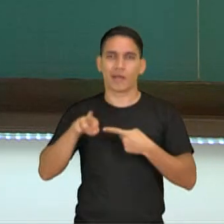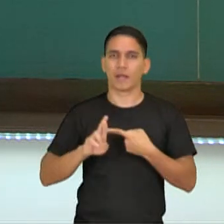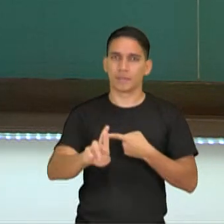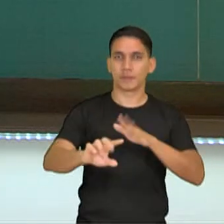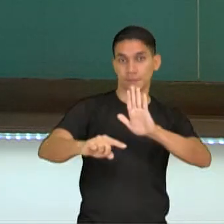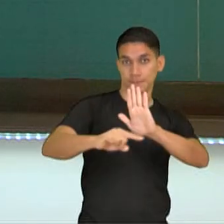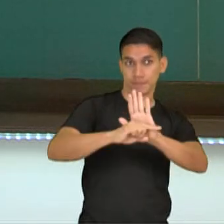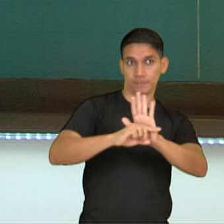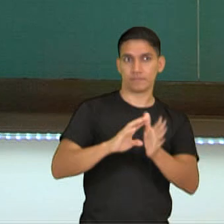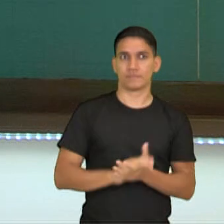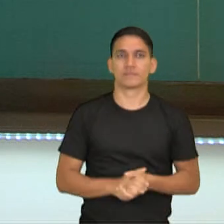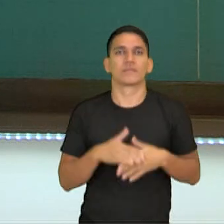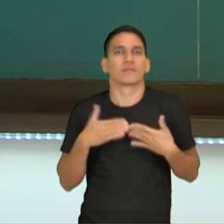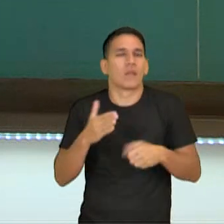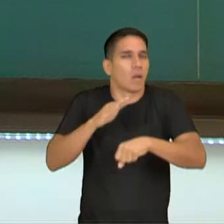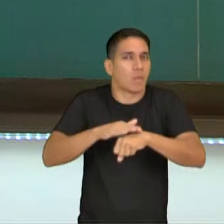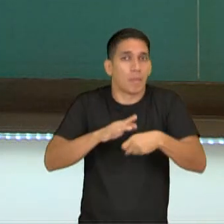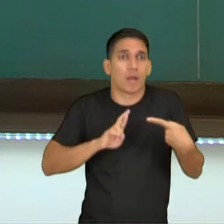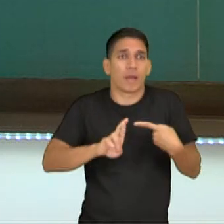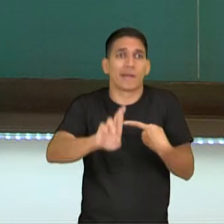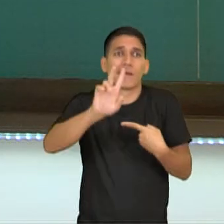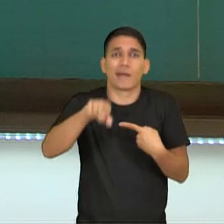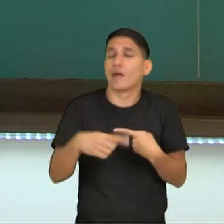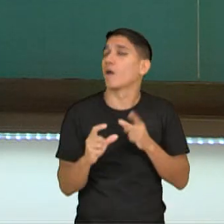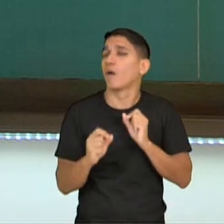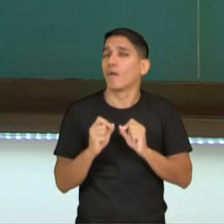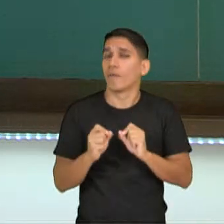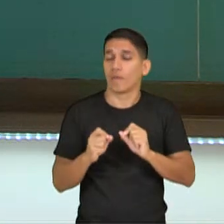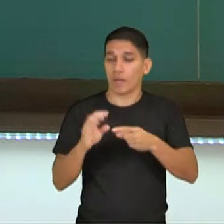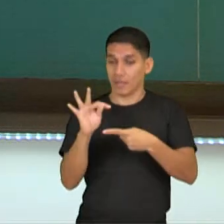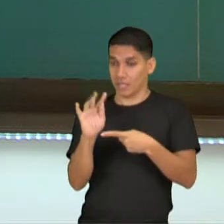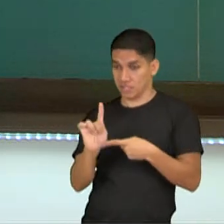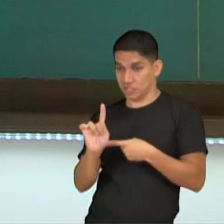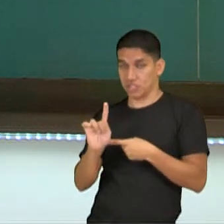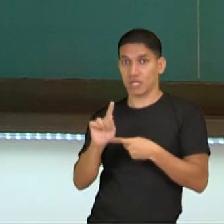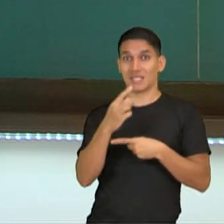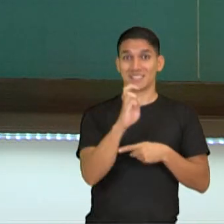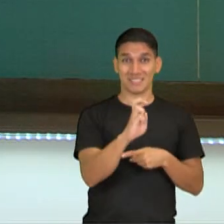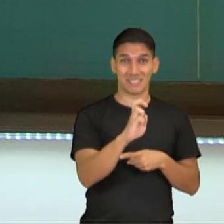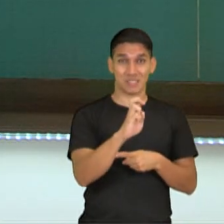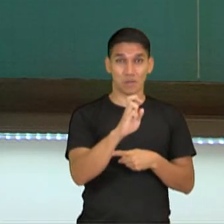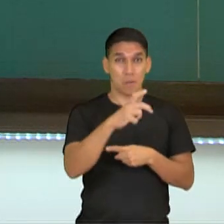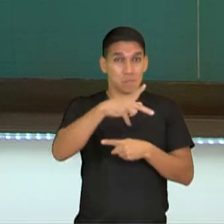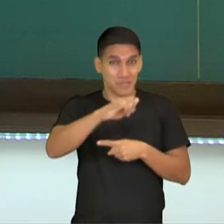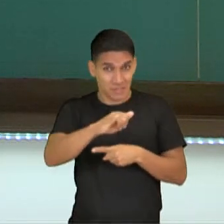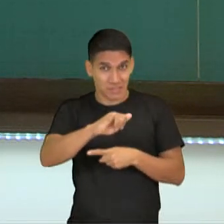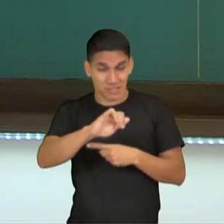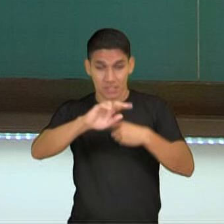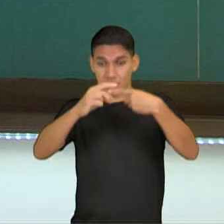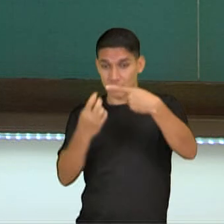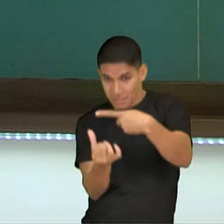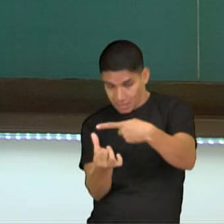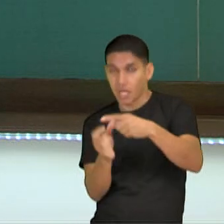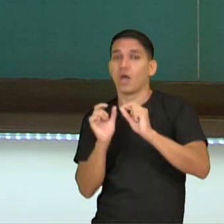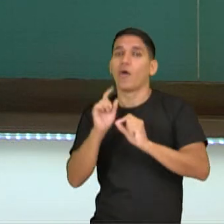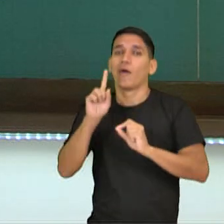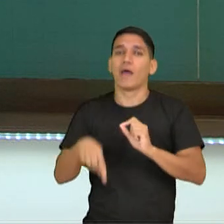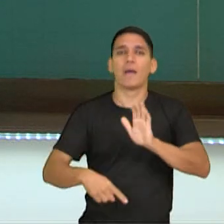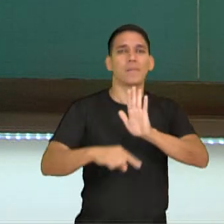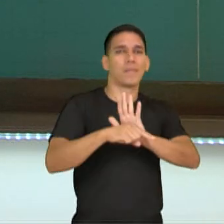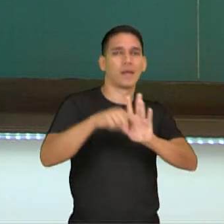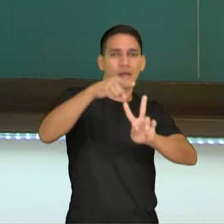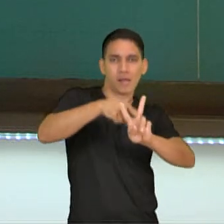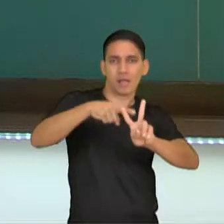é negativa. Na hora de dar a resposta, tangente de 5π sobre 6 vai ser igual a menos raiz de